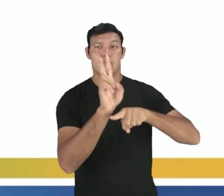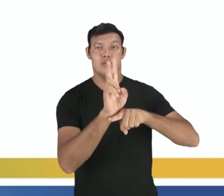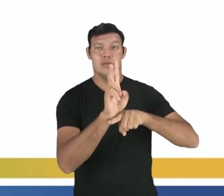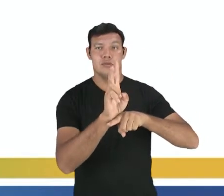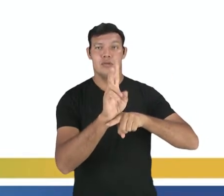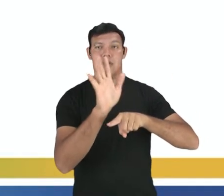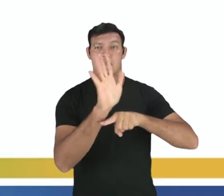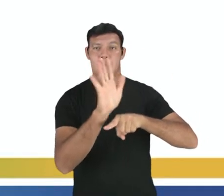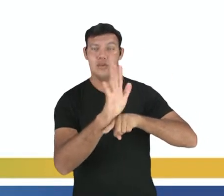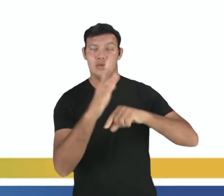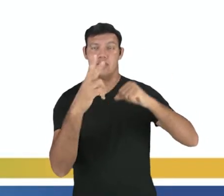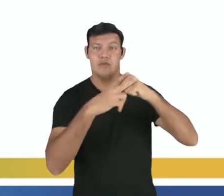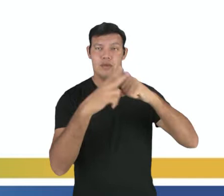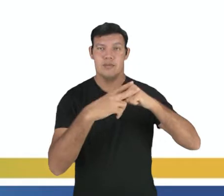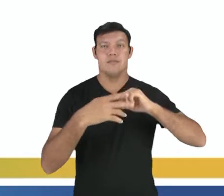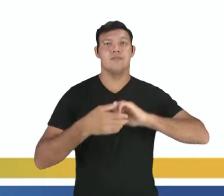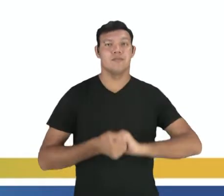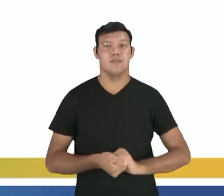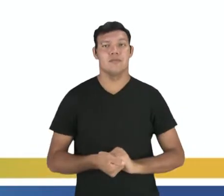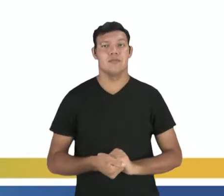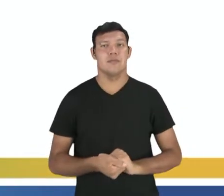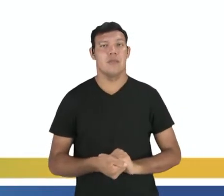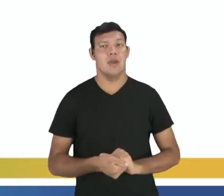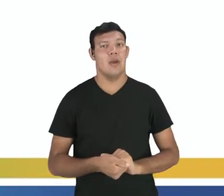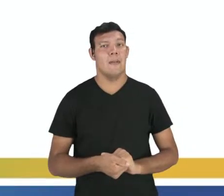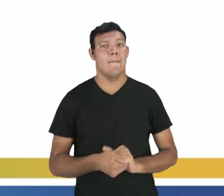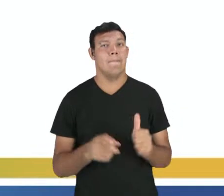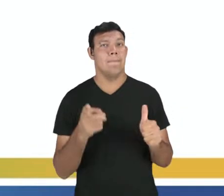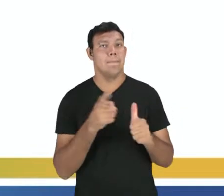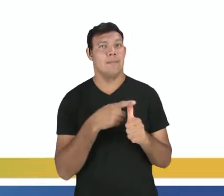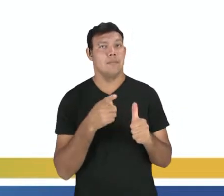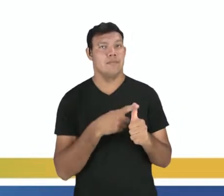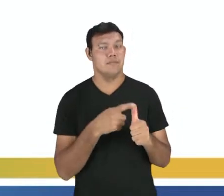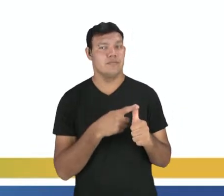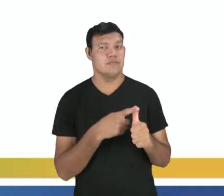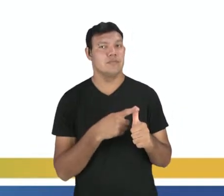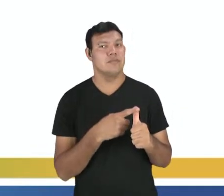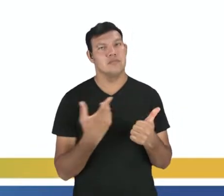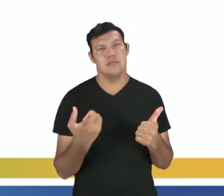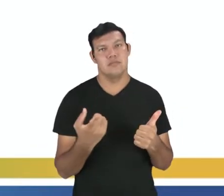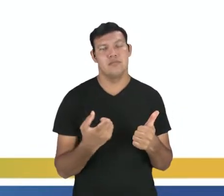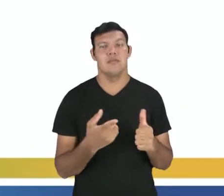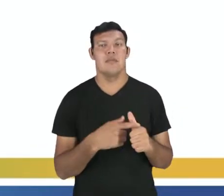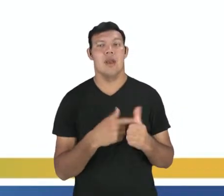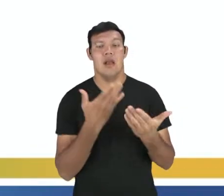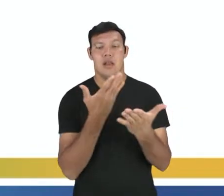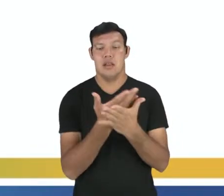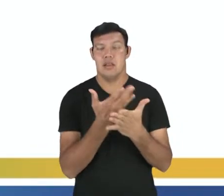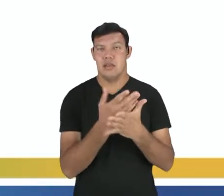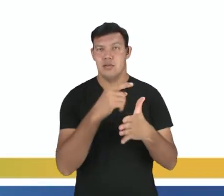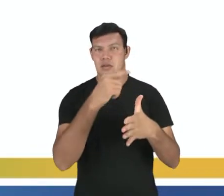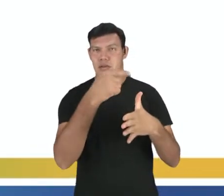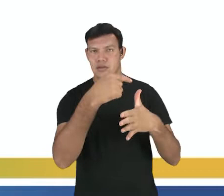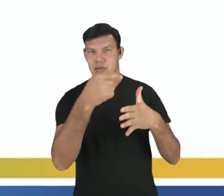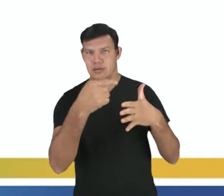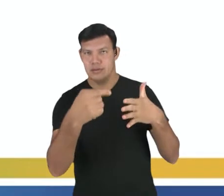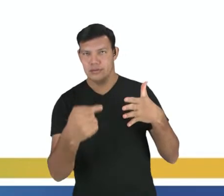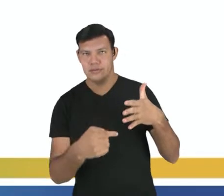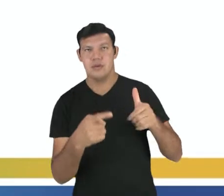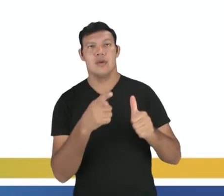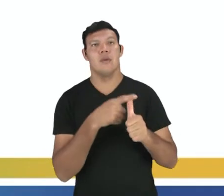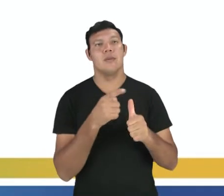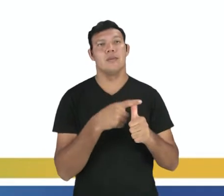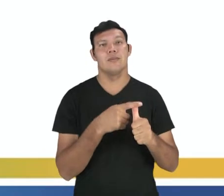Vamos conhecê-los, então? O primeiro, não necessariamente o primeiro, mas aqui na nossa sequência o primeiro, é o